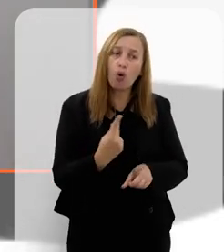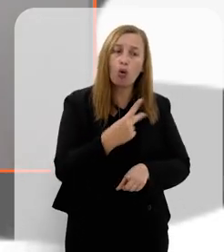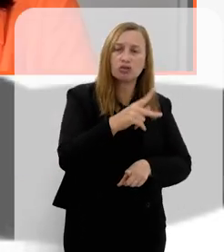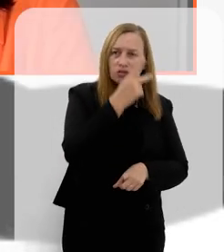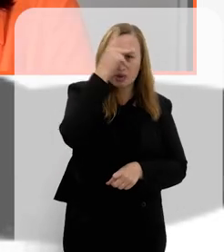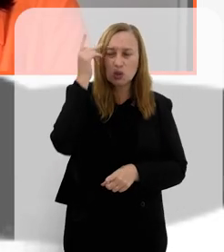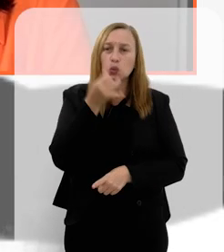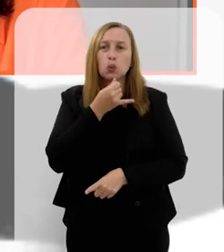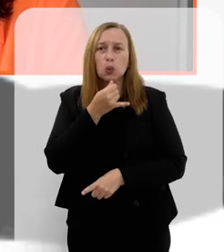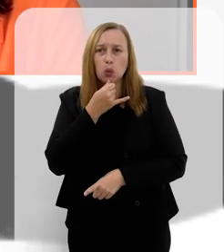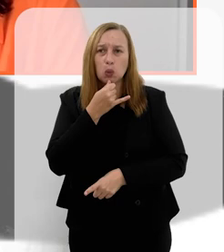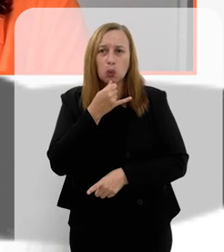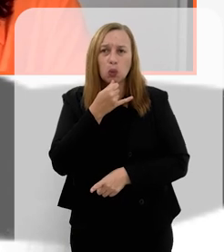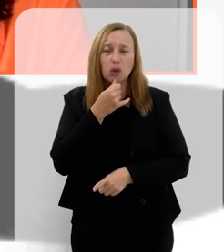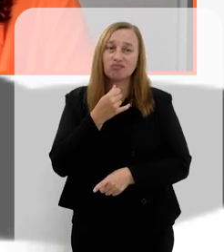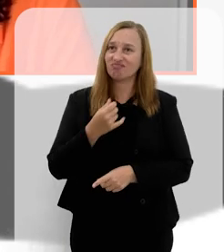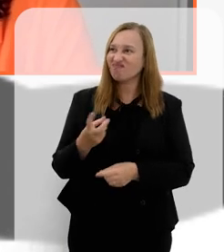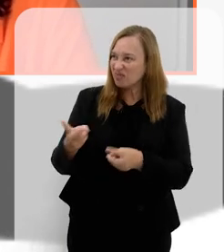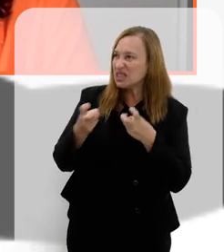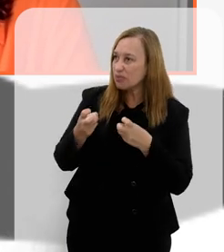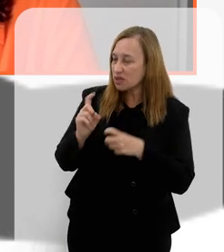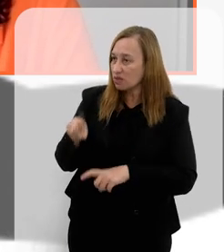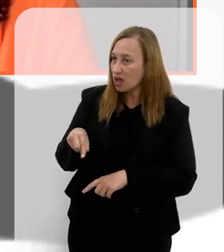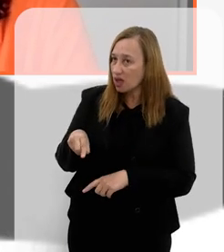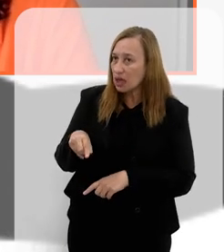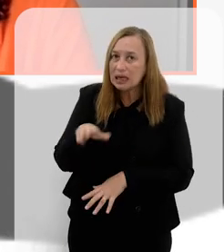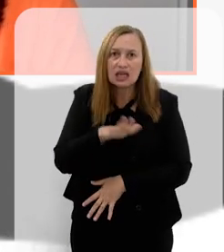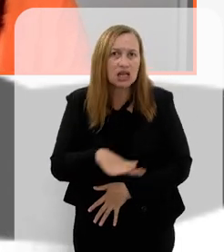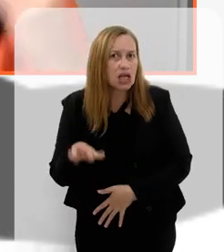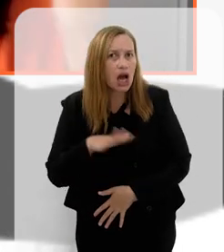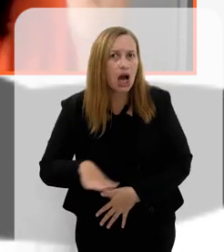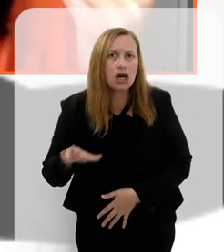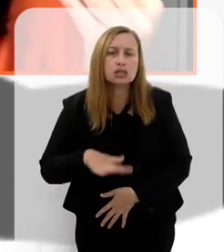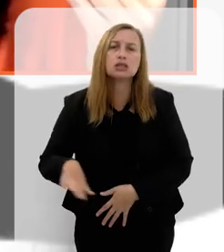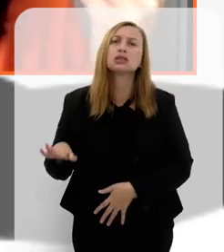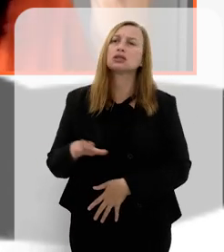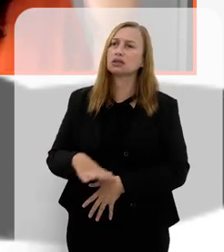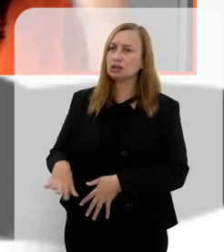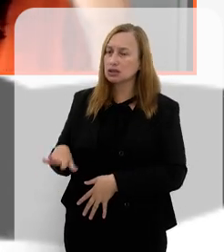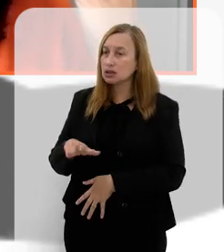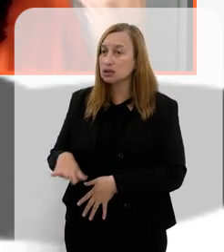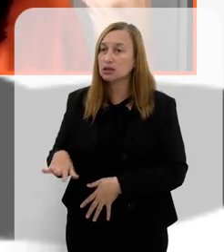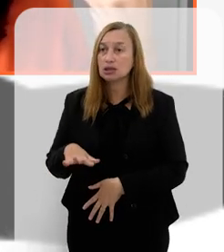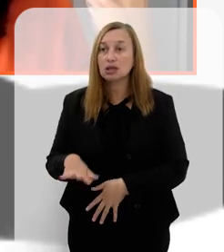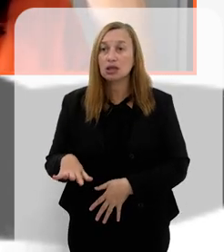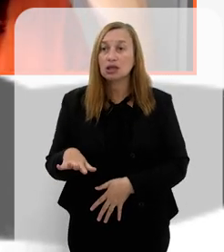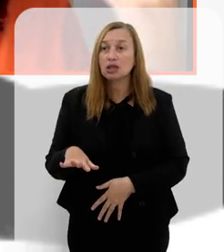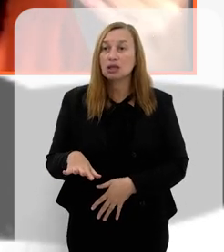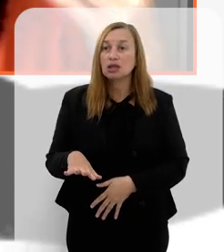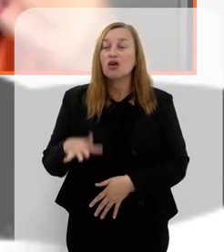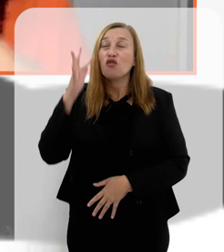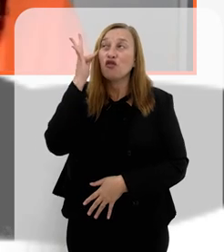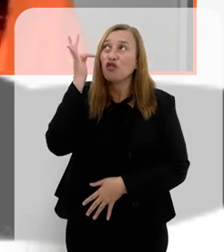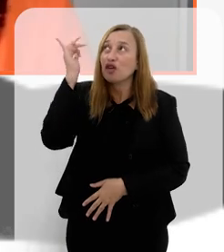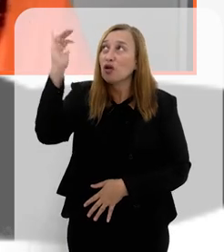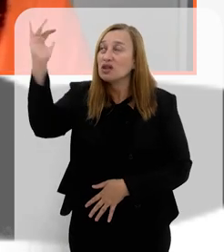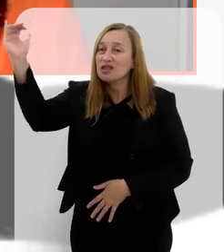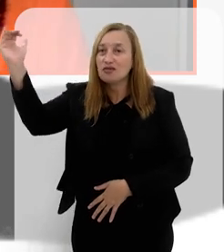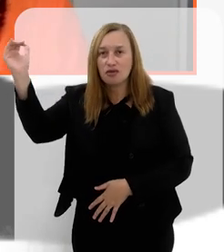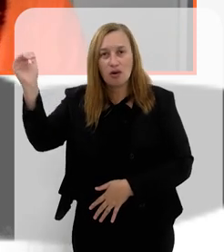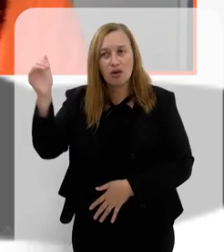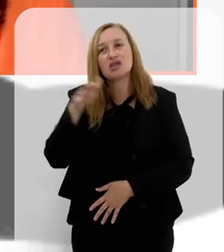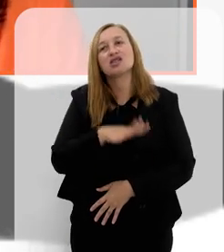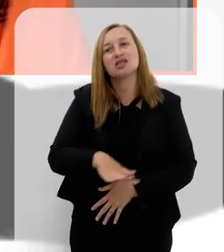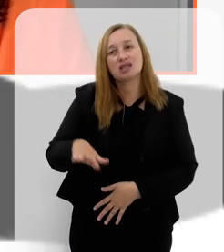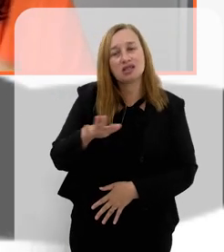triste. Que percepção, né? Né? Crianças, as crianças são pequenos